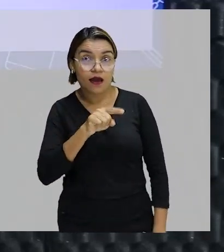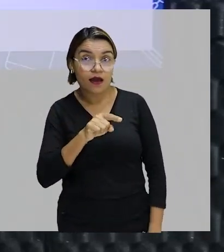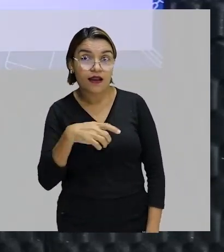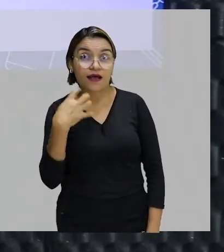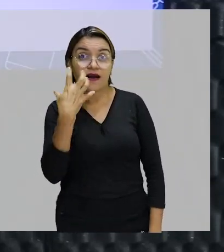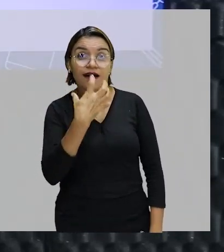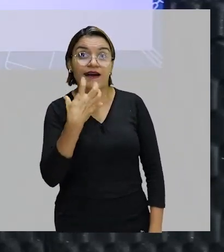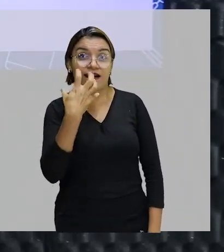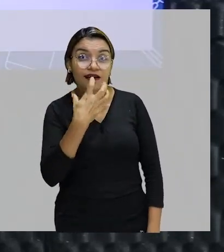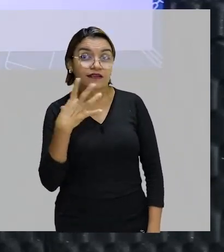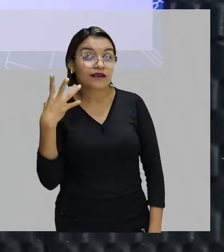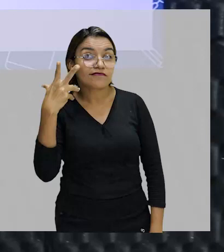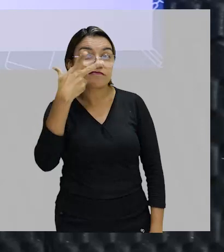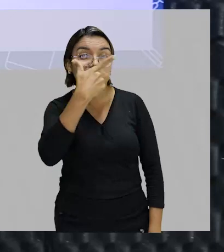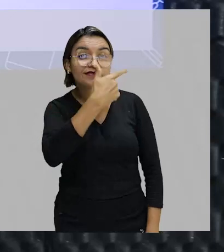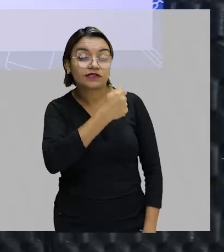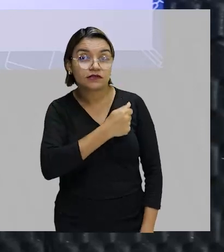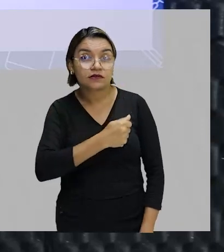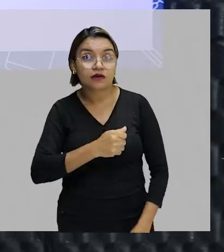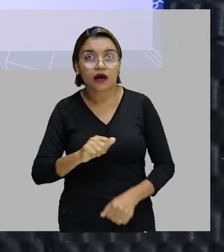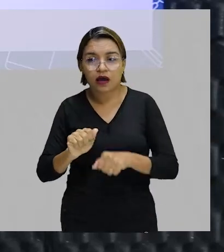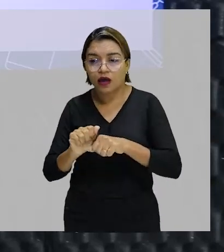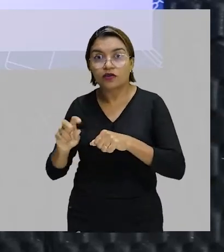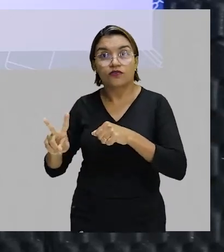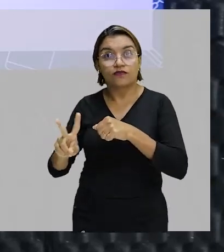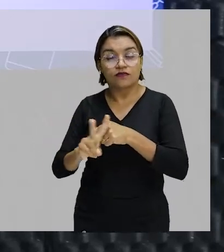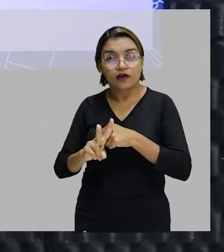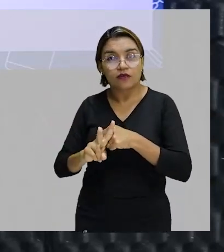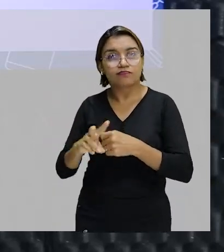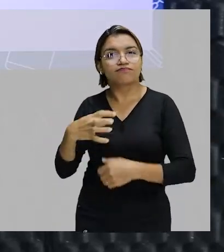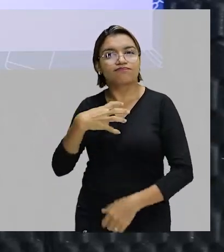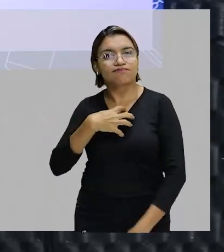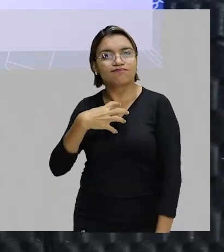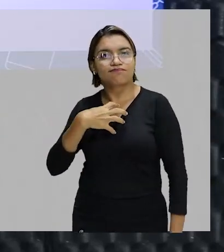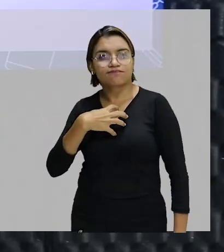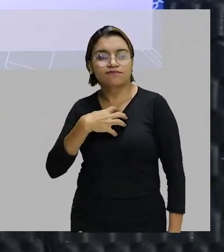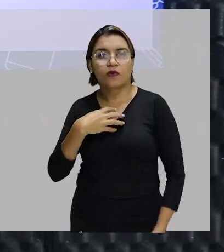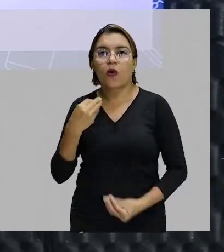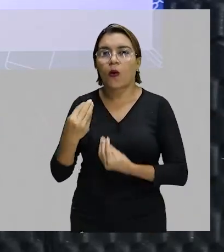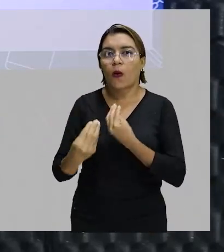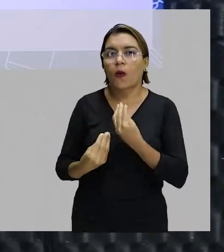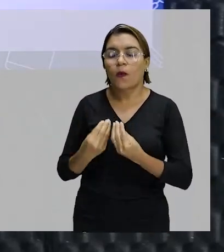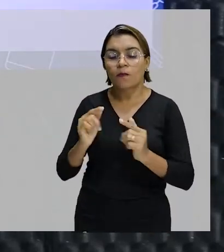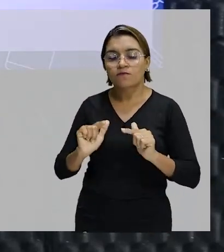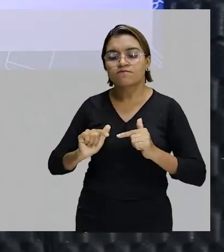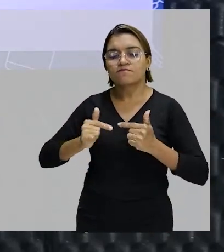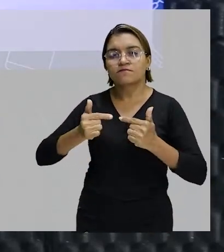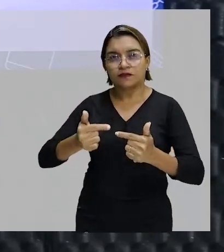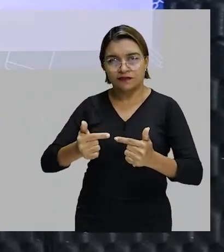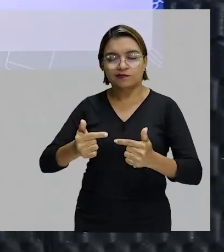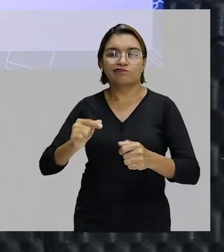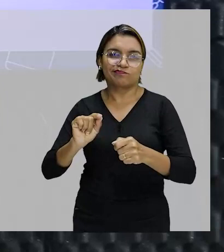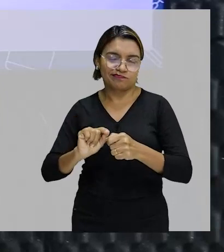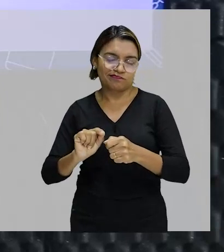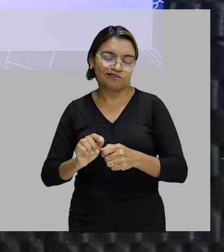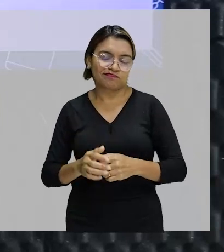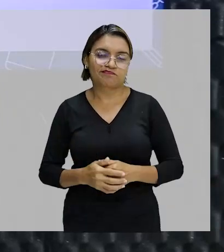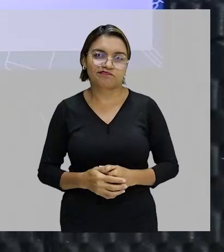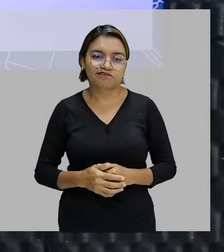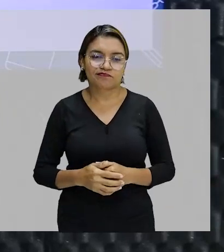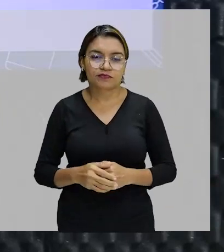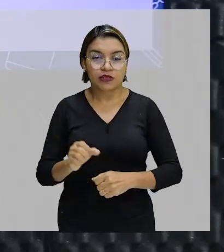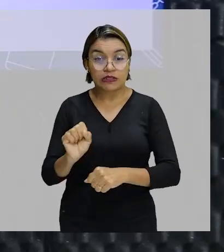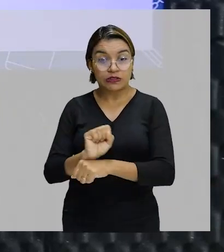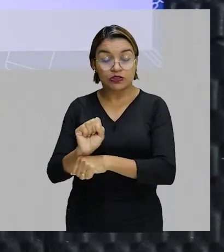os dois advérbios são advérbios de modo, se referem a como aquela ação é executada. O